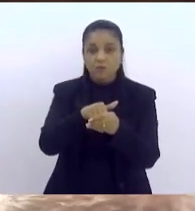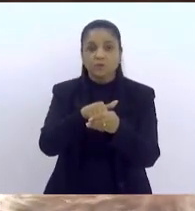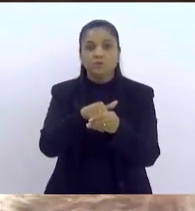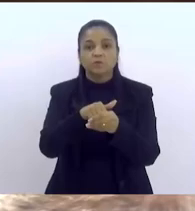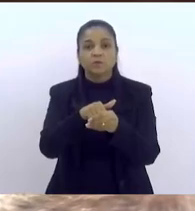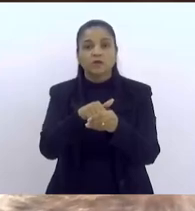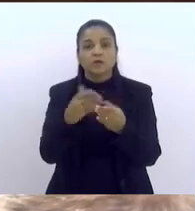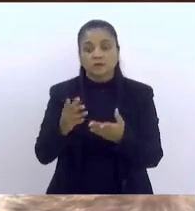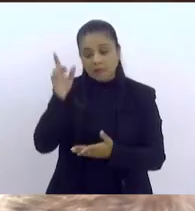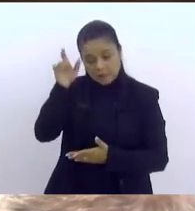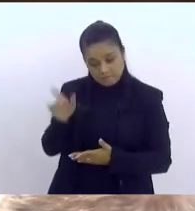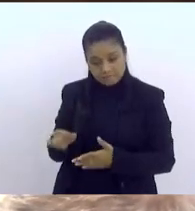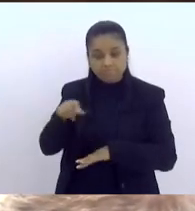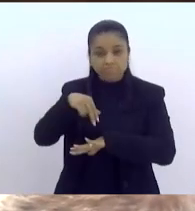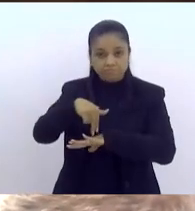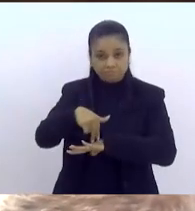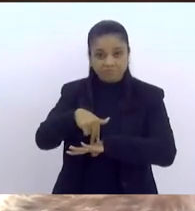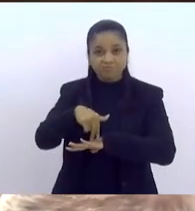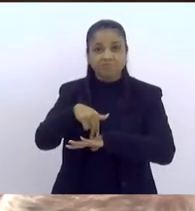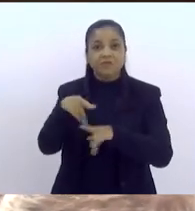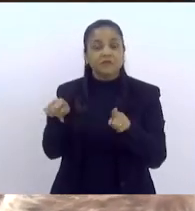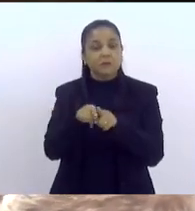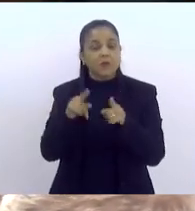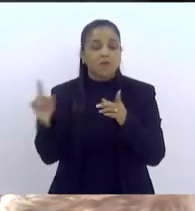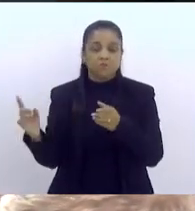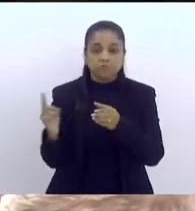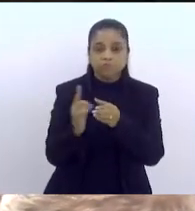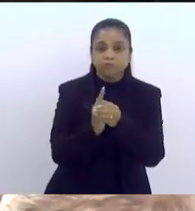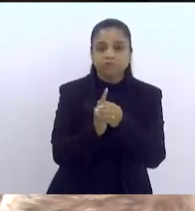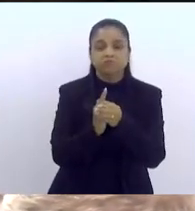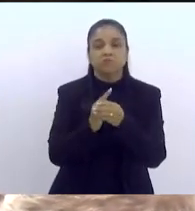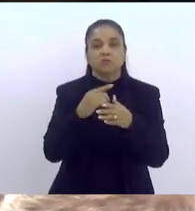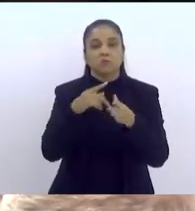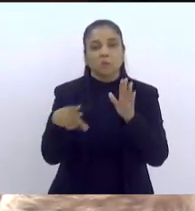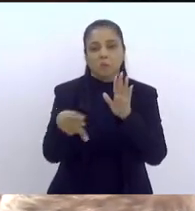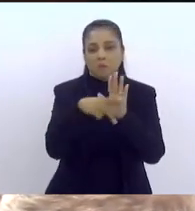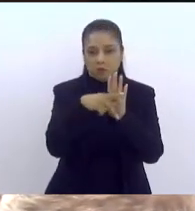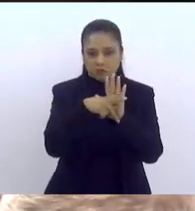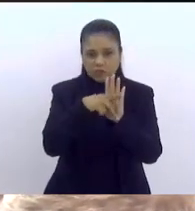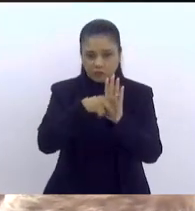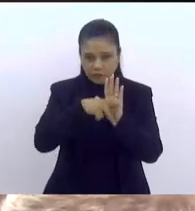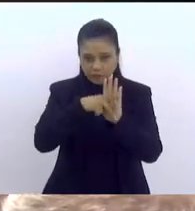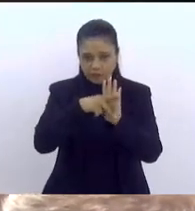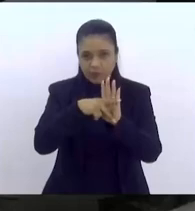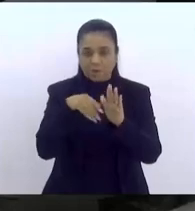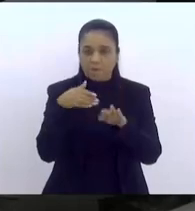autora está aqui em plenário, pedir também a coautoria, se for possível.